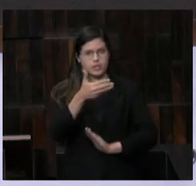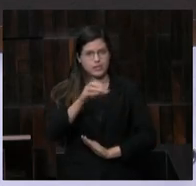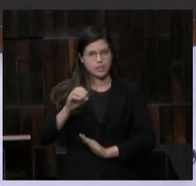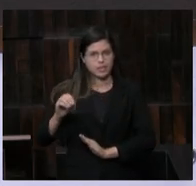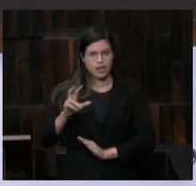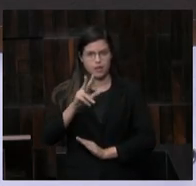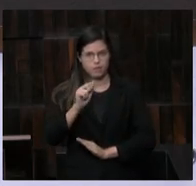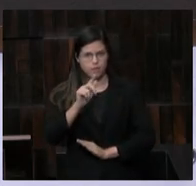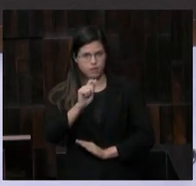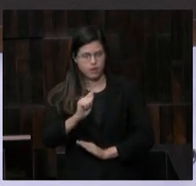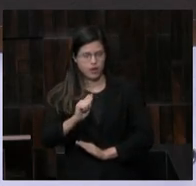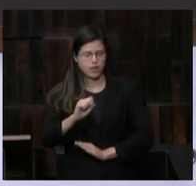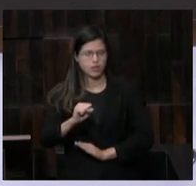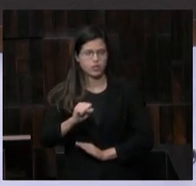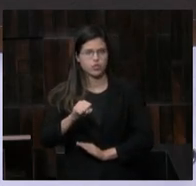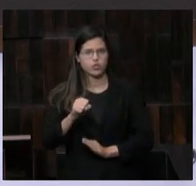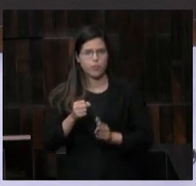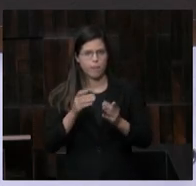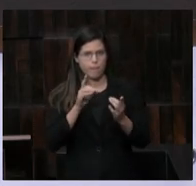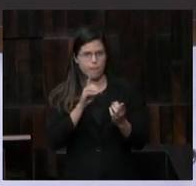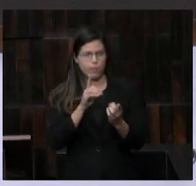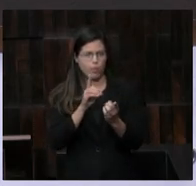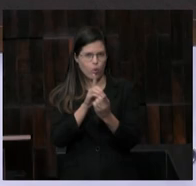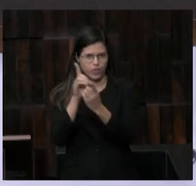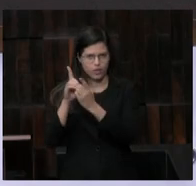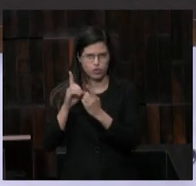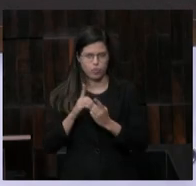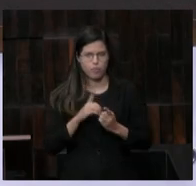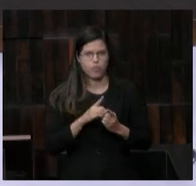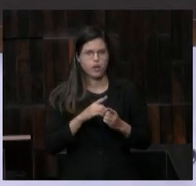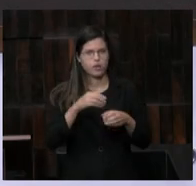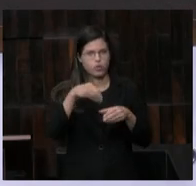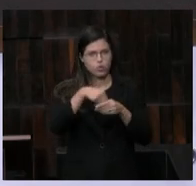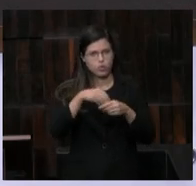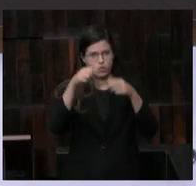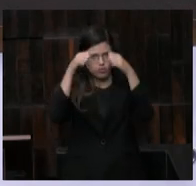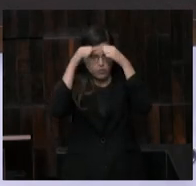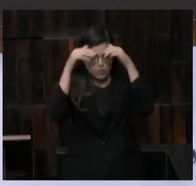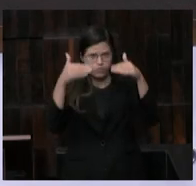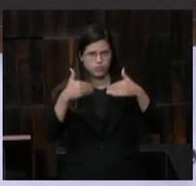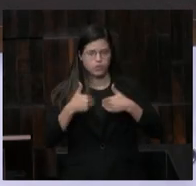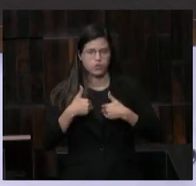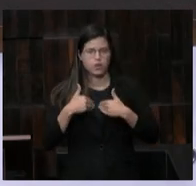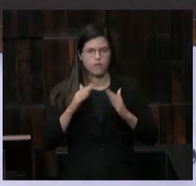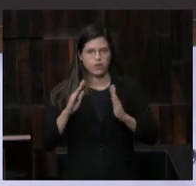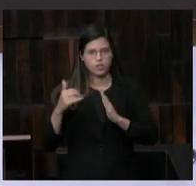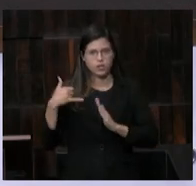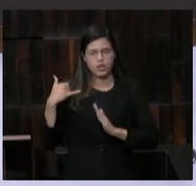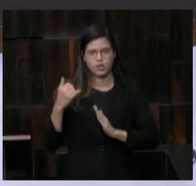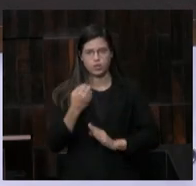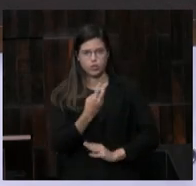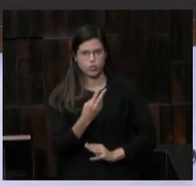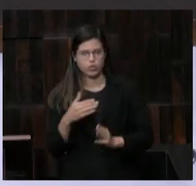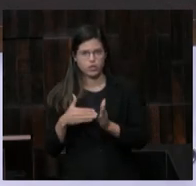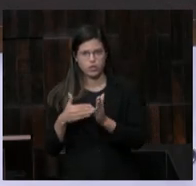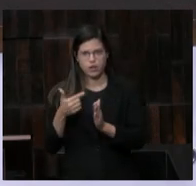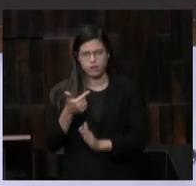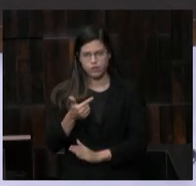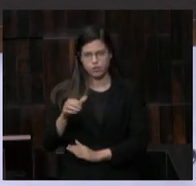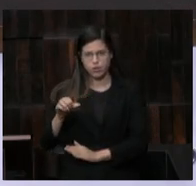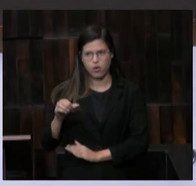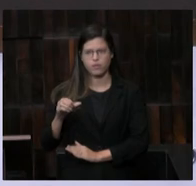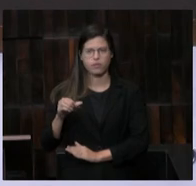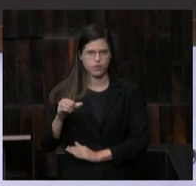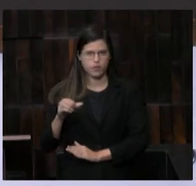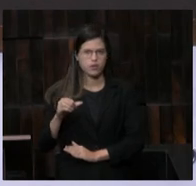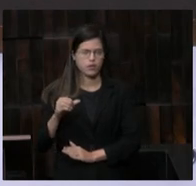para atendimento para pessoas dentro do transtorno do espectro autista, na faixa etária de 2 a 29 anos, onde justamente a gente quer